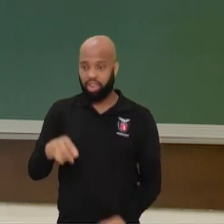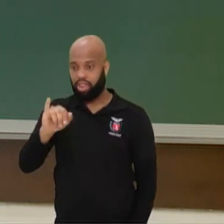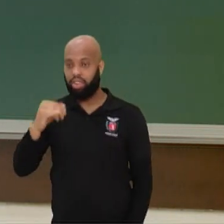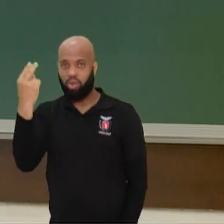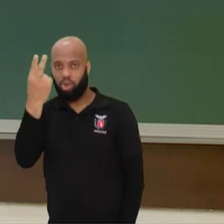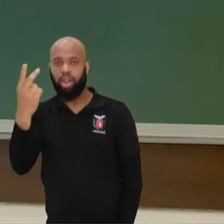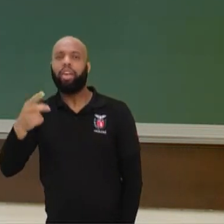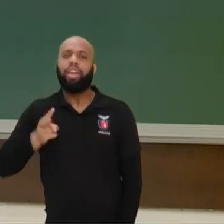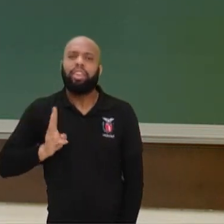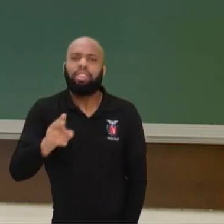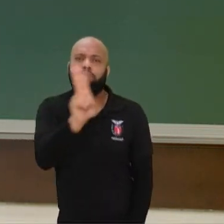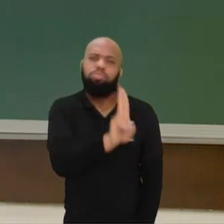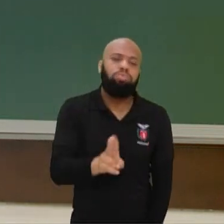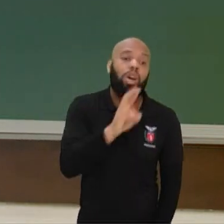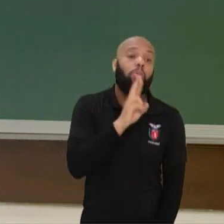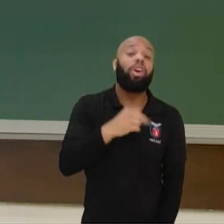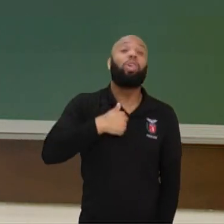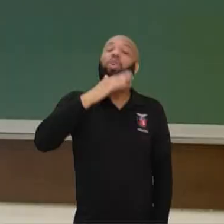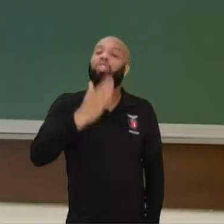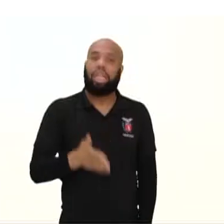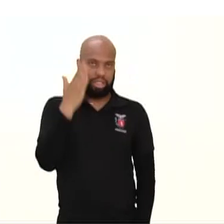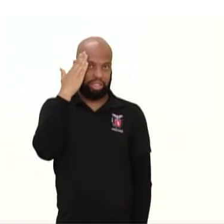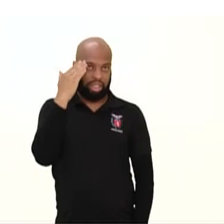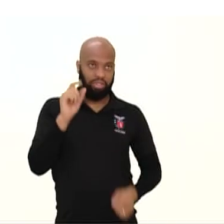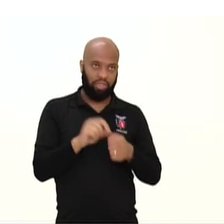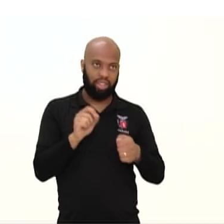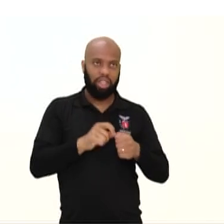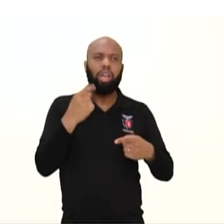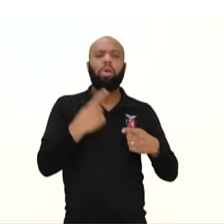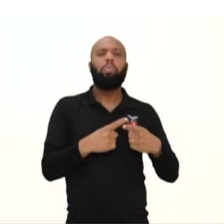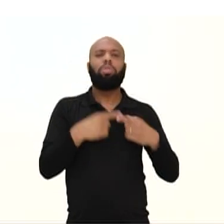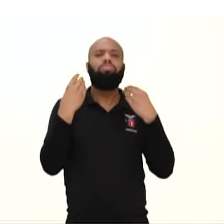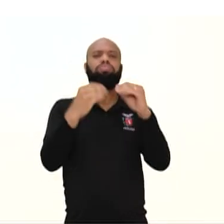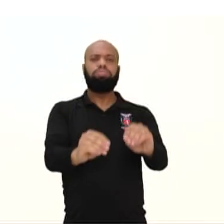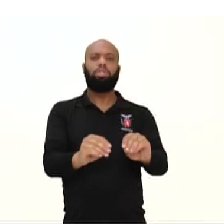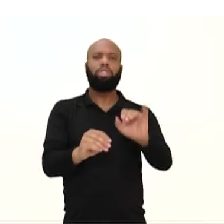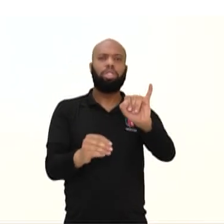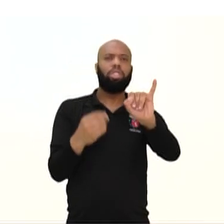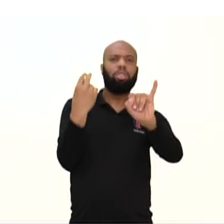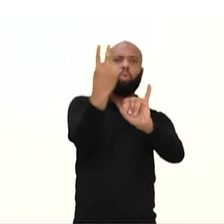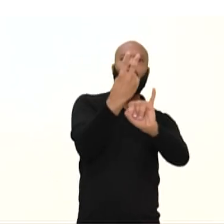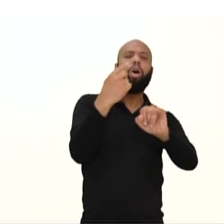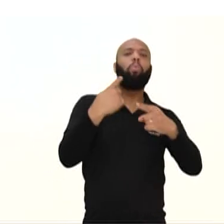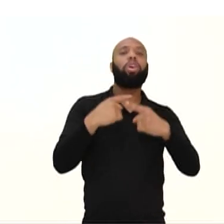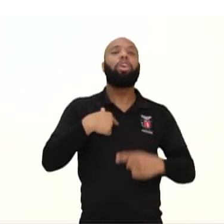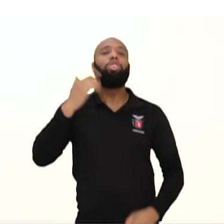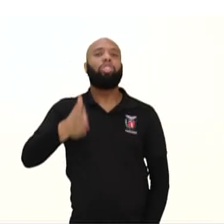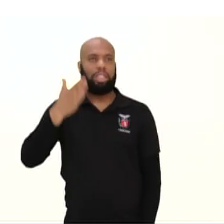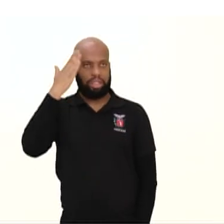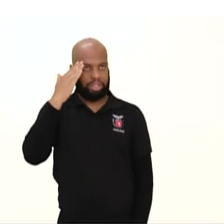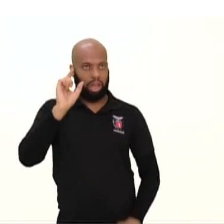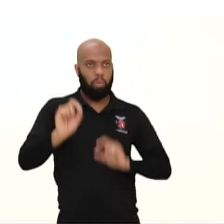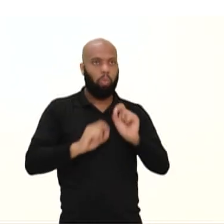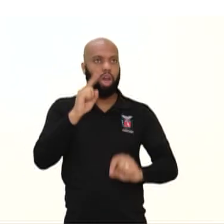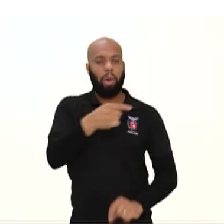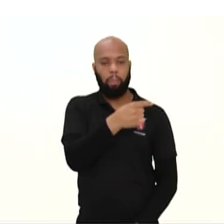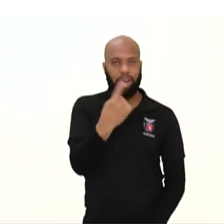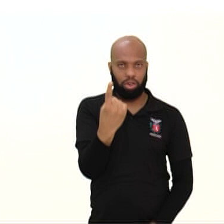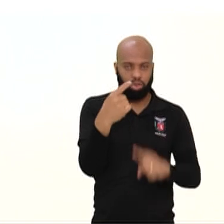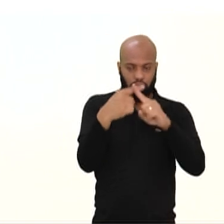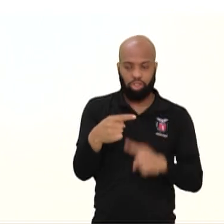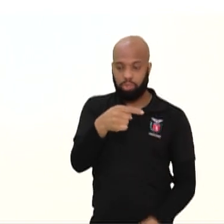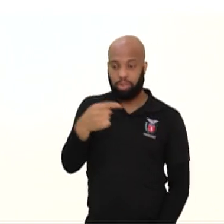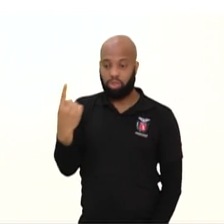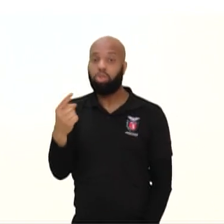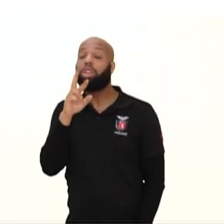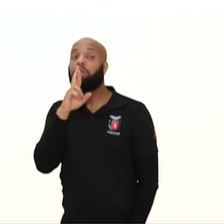usando os resultados daquilo que eu já tenho. Então, por que eu coloquei i ao quadrado? Porque eu já sei quanto é. Menos 1 vezes menos 1, que dá